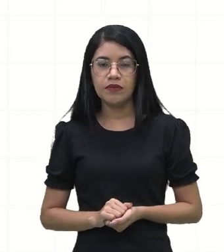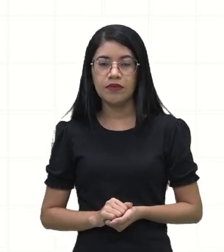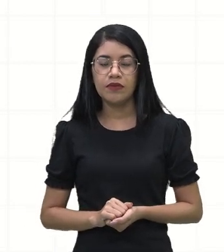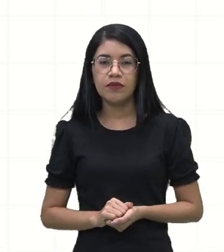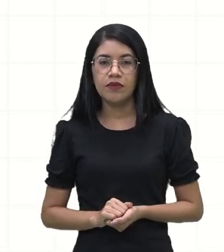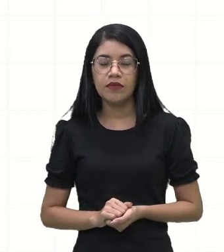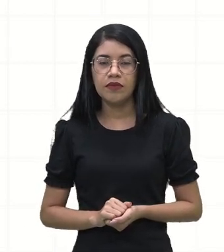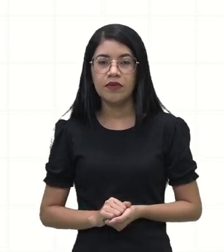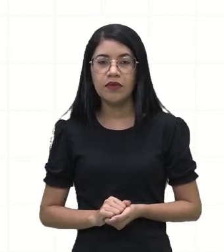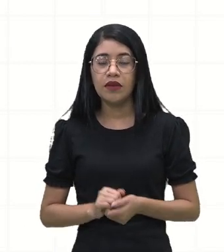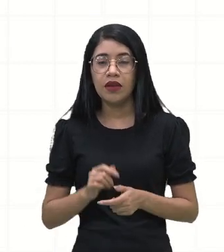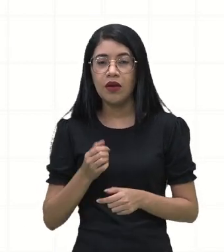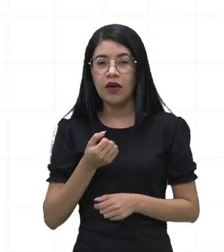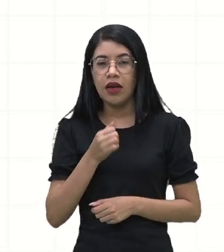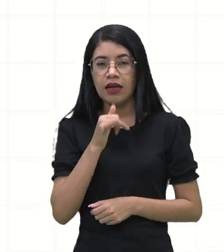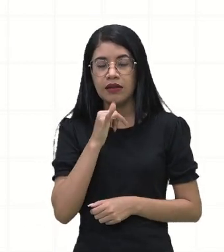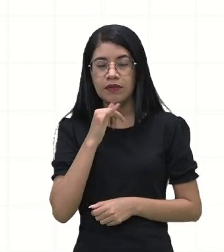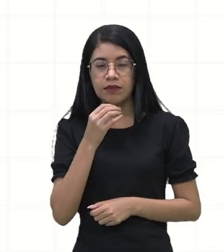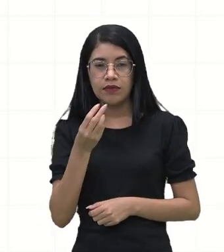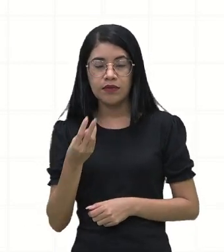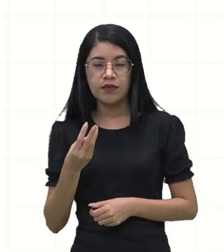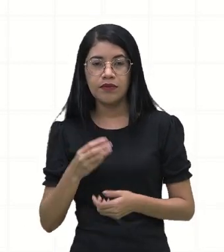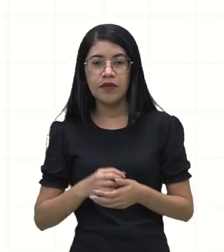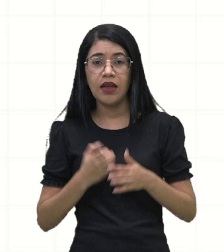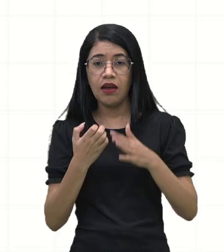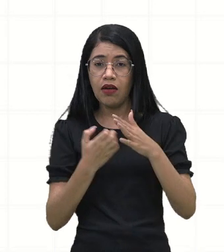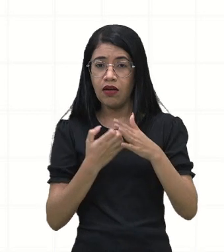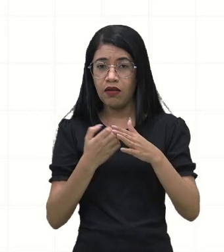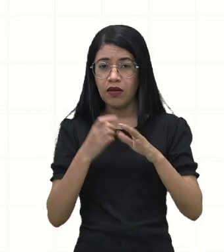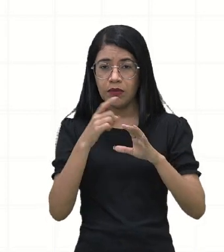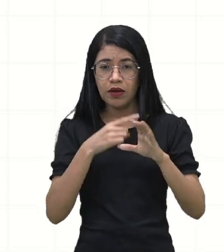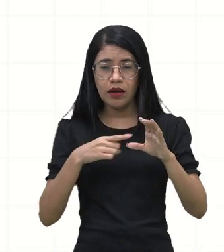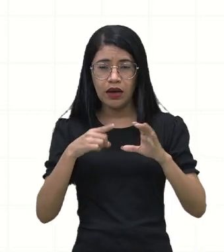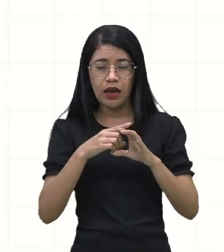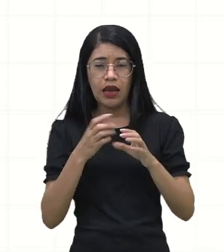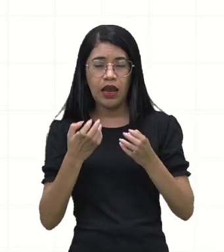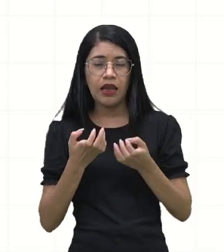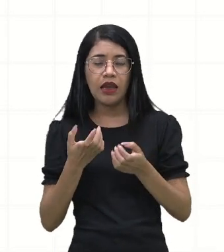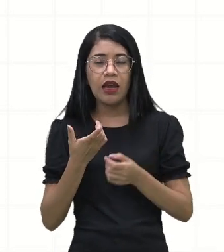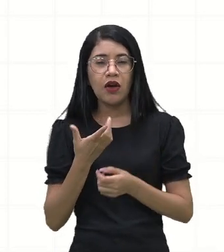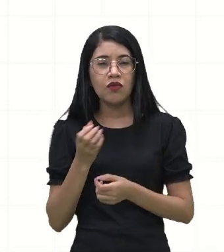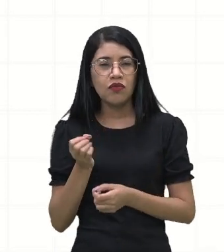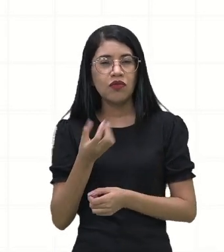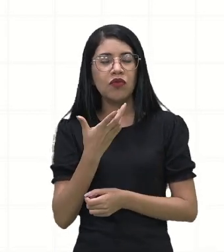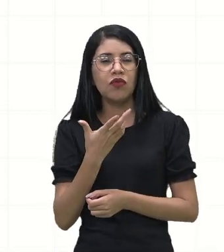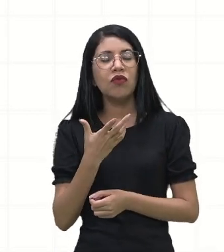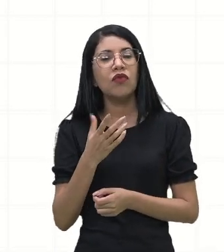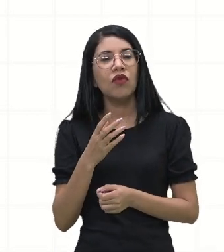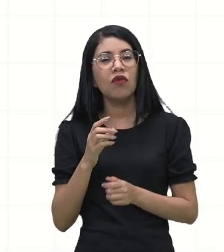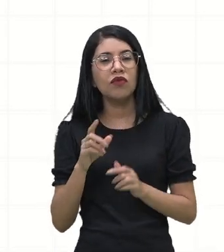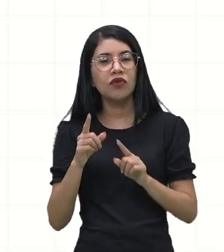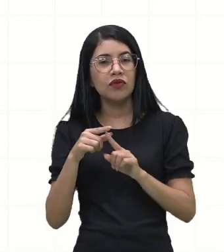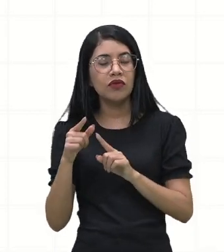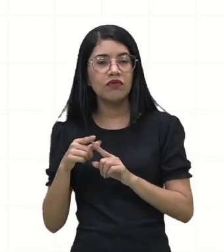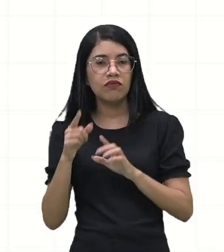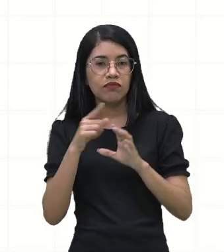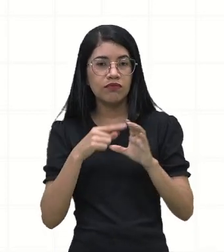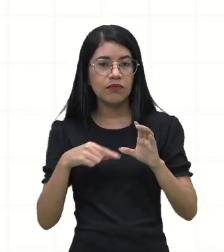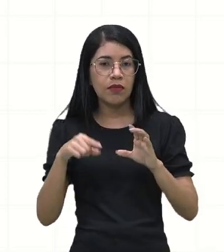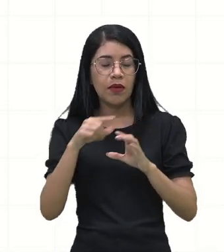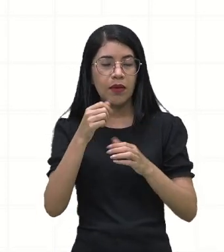Número 3. Um fabricante de pneus deseja lançar um novo modelo para veículos comerciais com um raio de